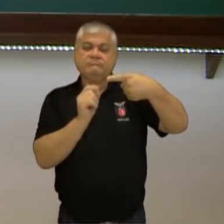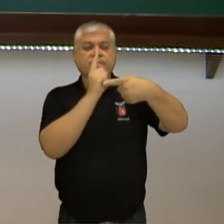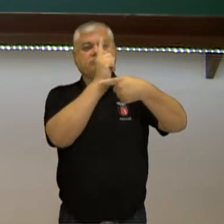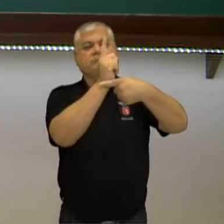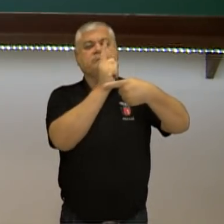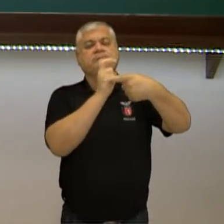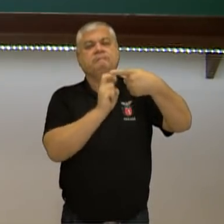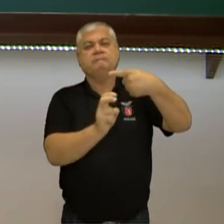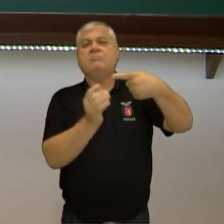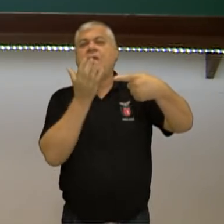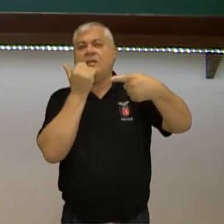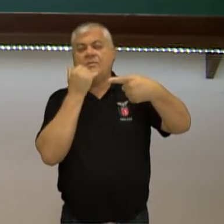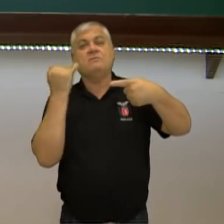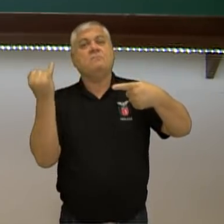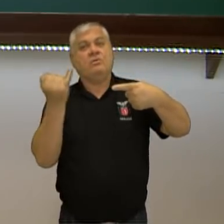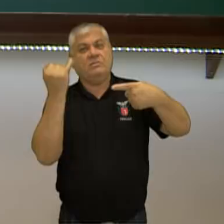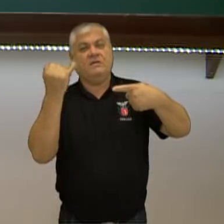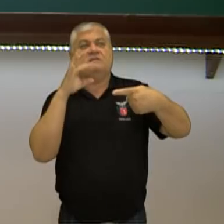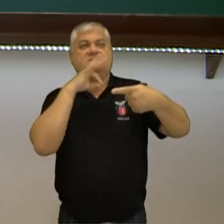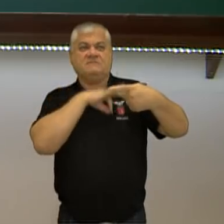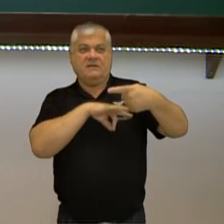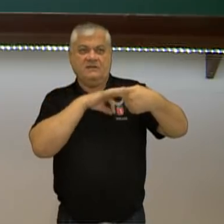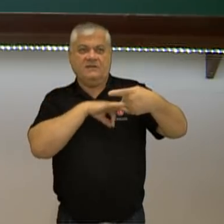da alimentação. 1/5 do salário